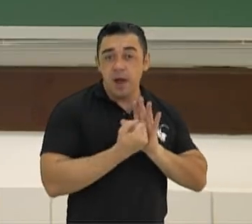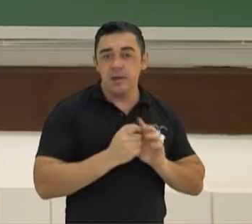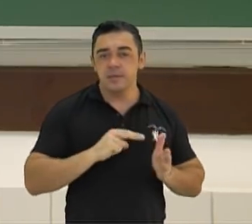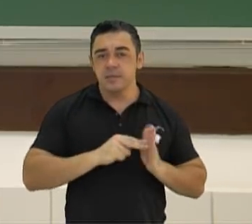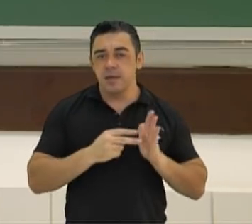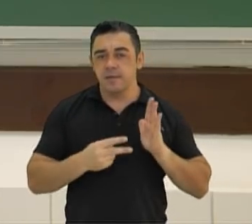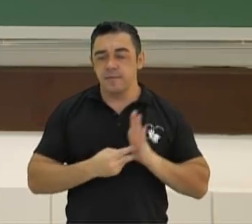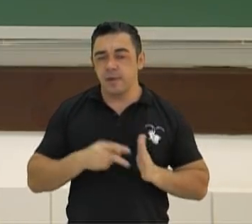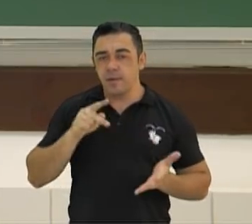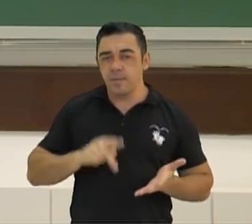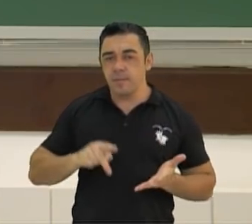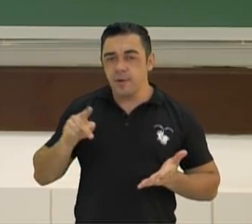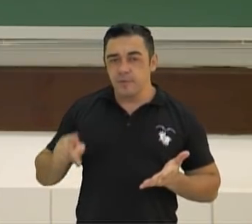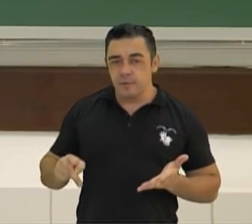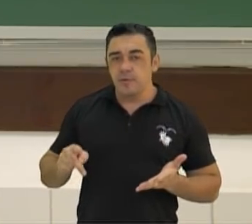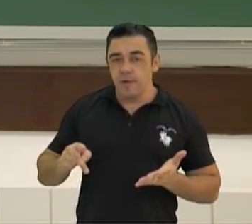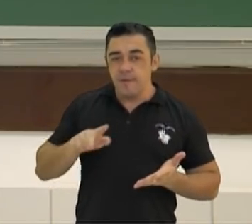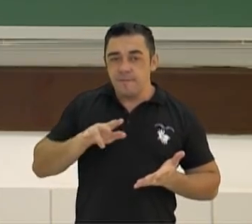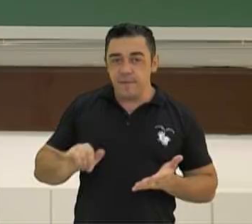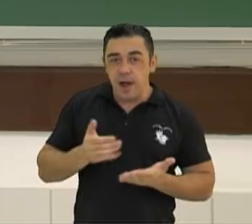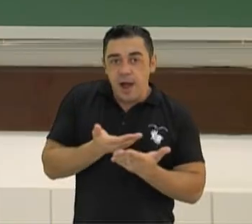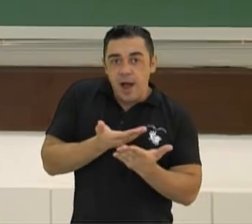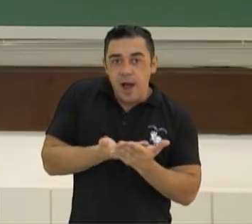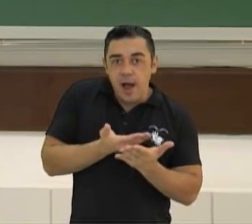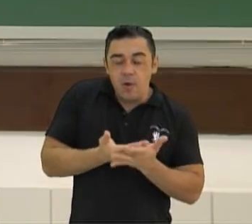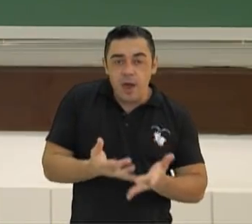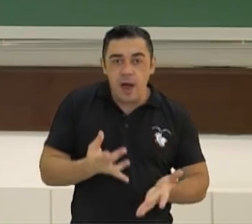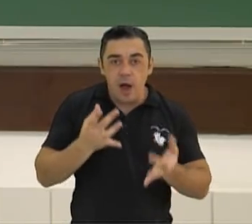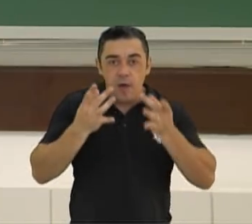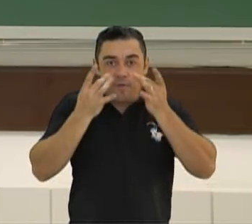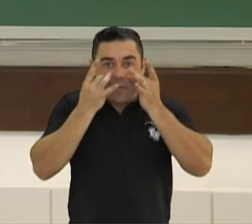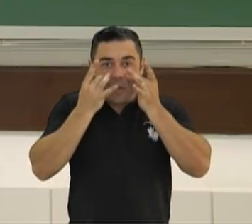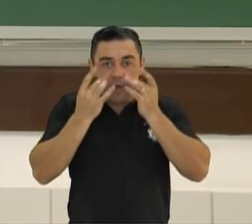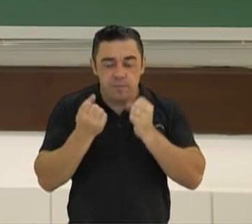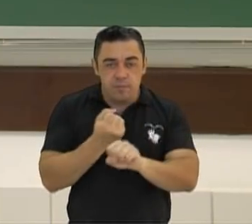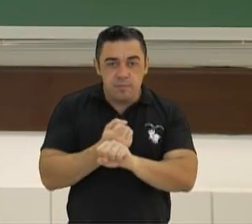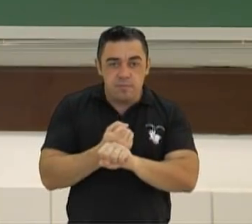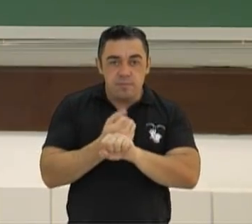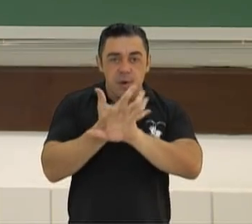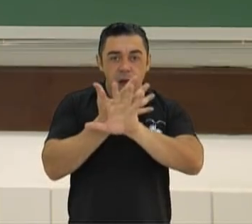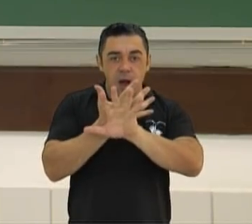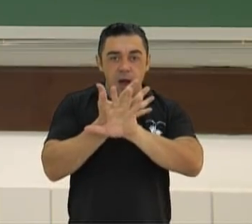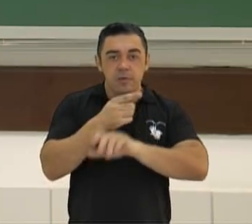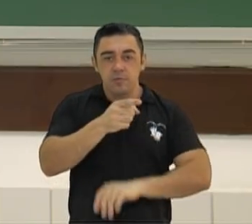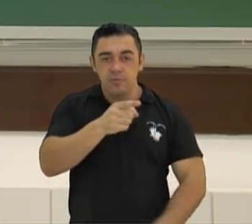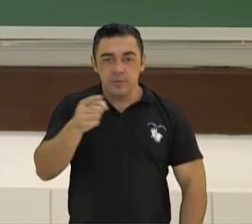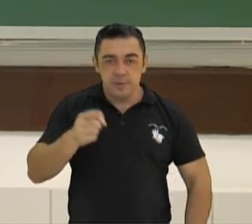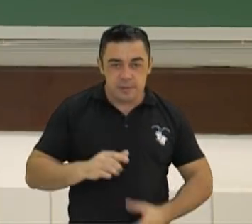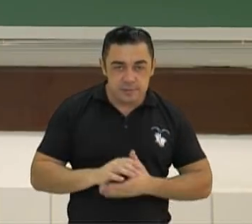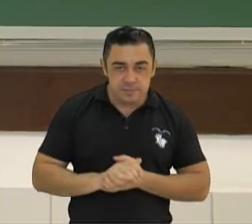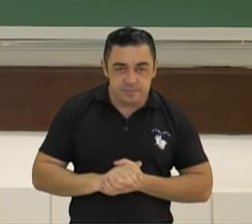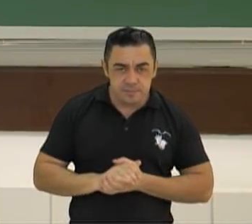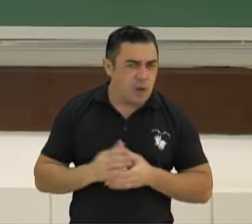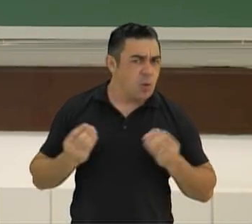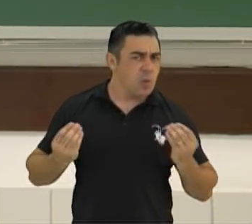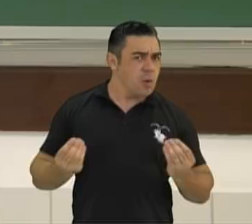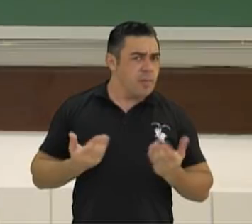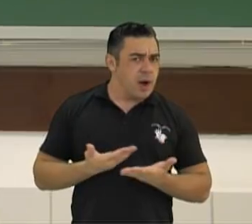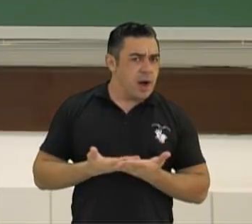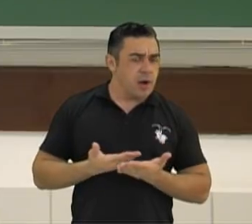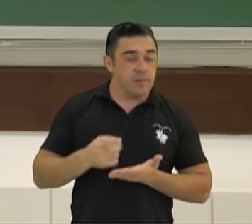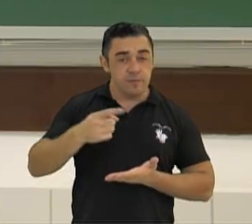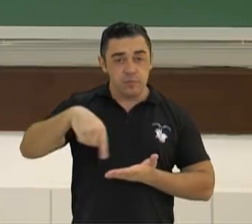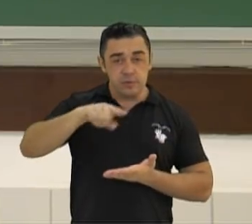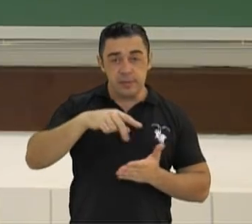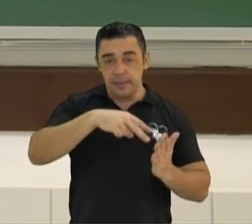o professor de vocês vai fazer uma aula ao vivo com vocês, olha só que legal. Mas quando será essa aula, prof? Vocês têm que